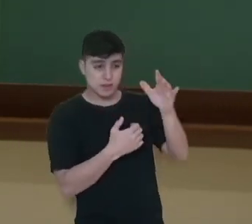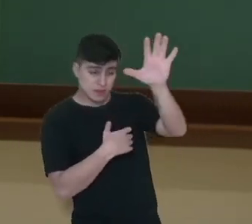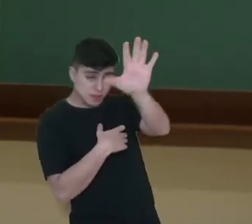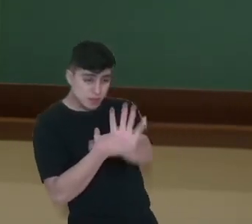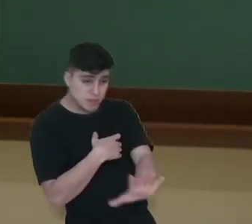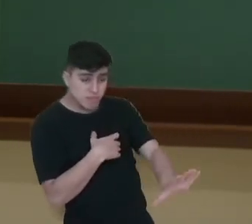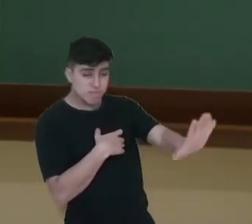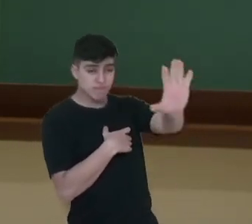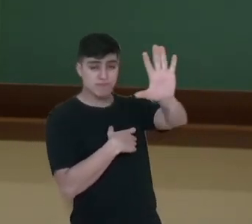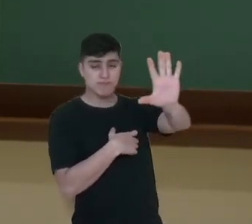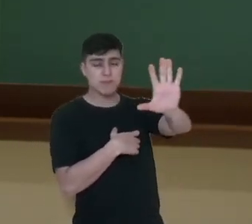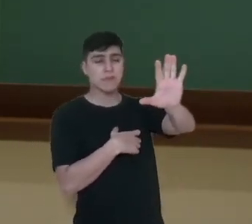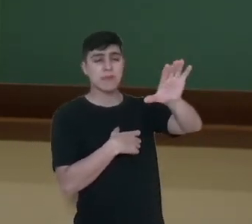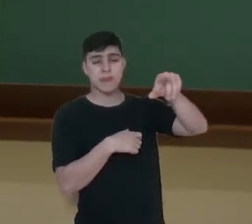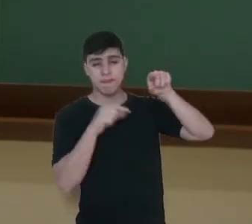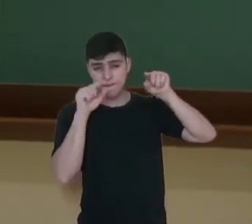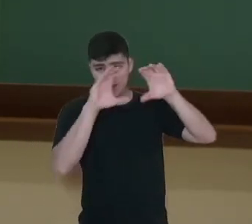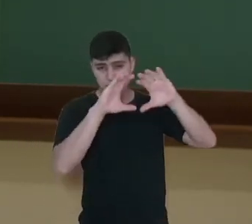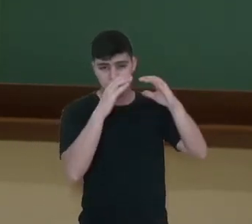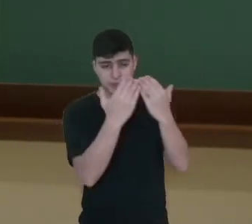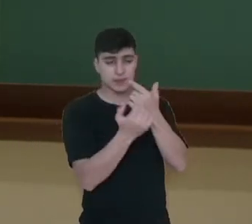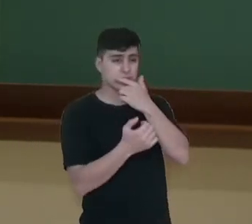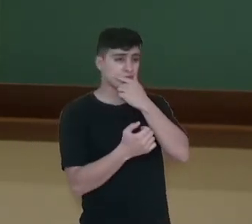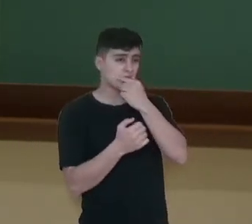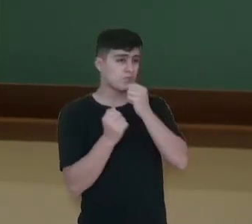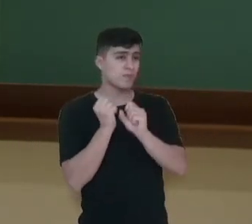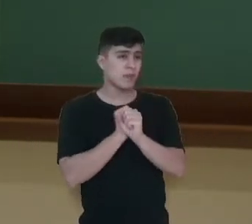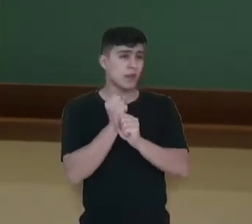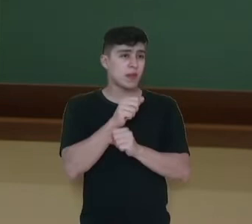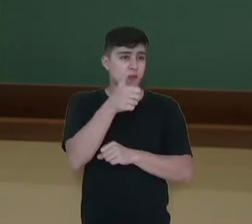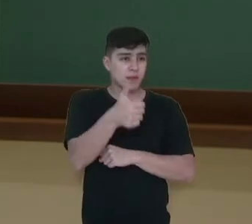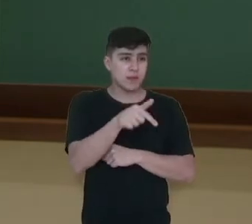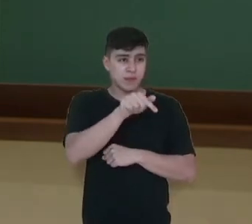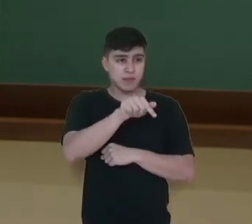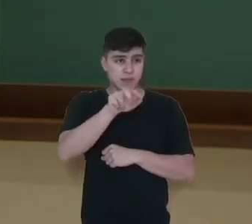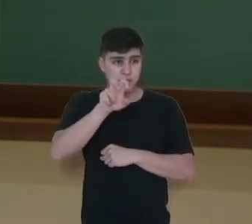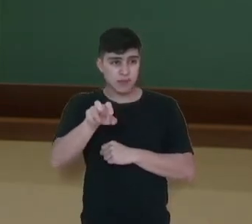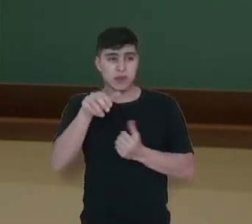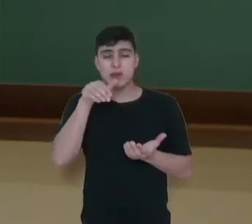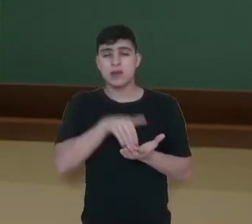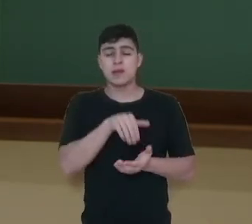Continental, né? E esse congresso ele vai durar de 1775 a